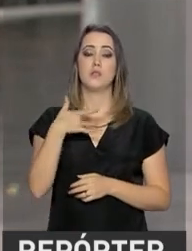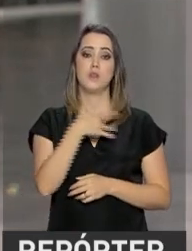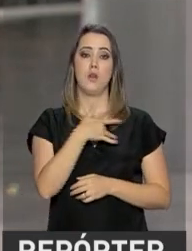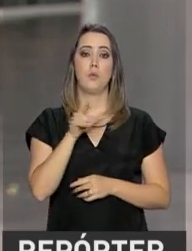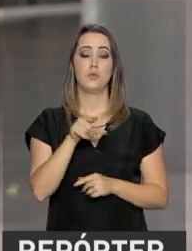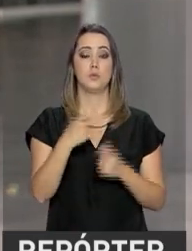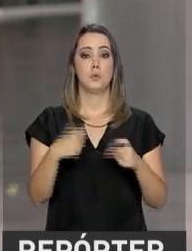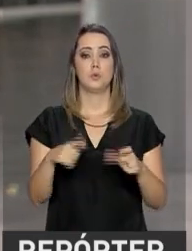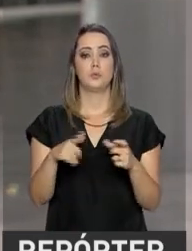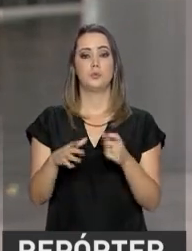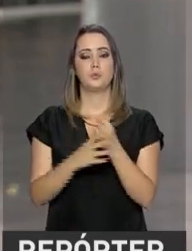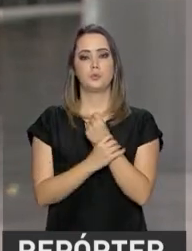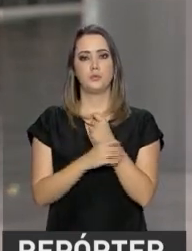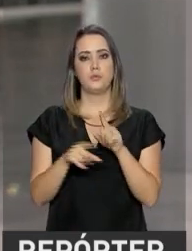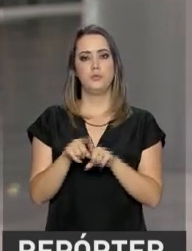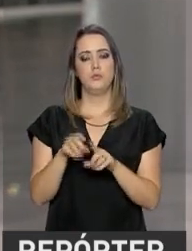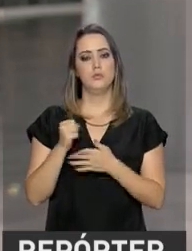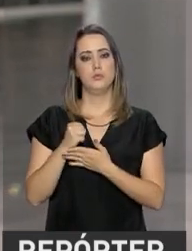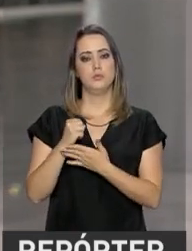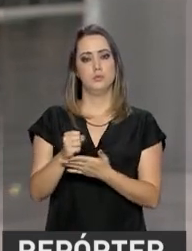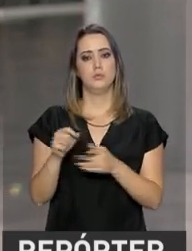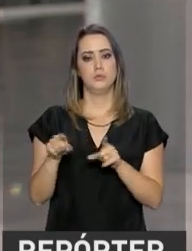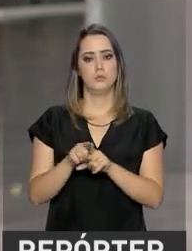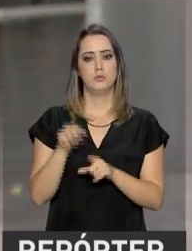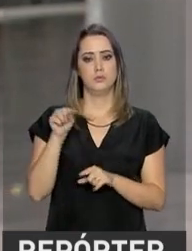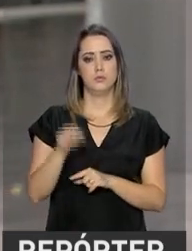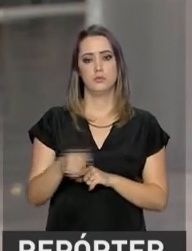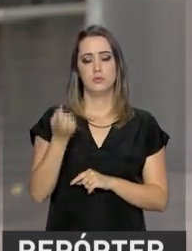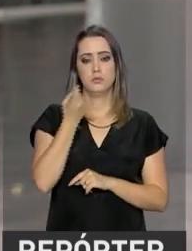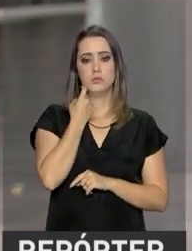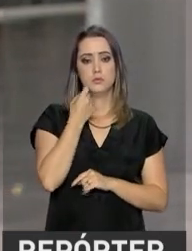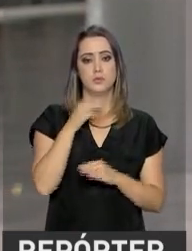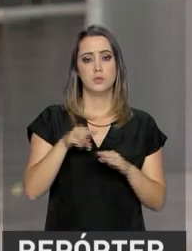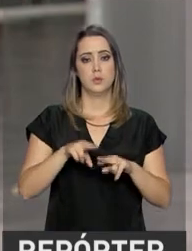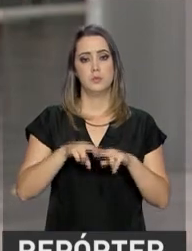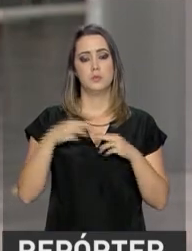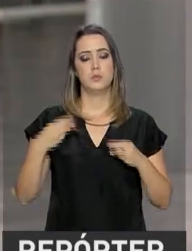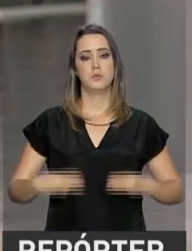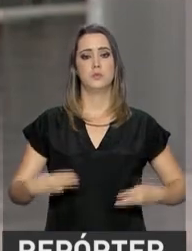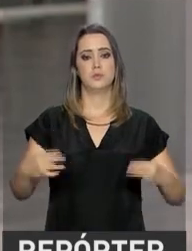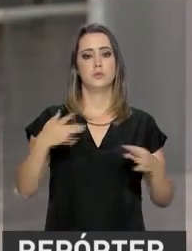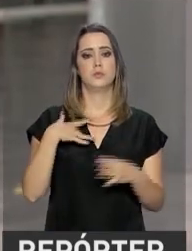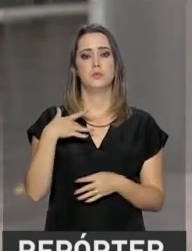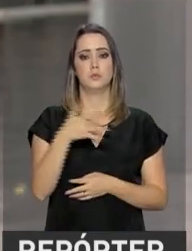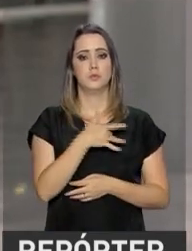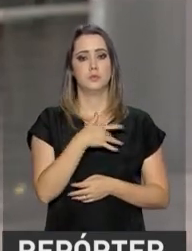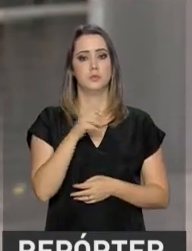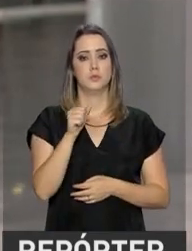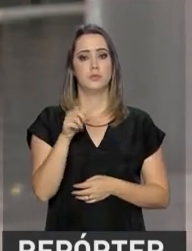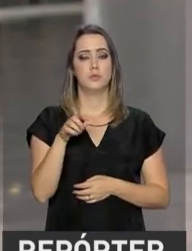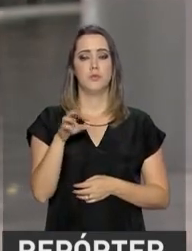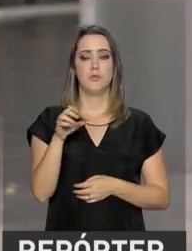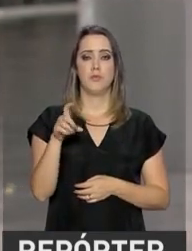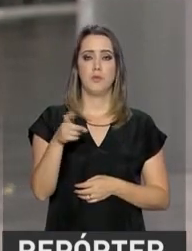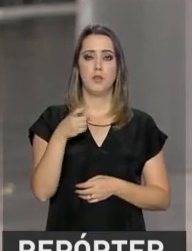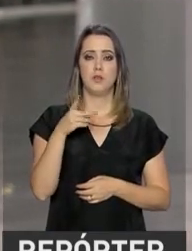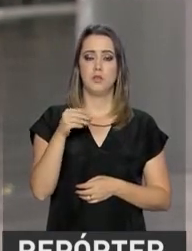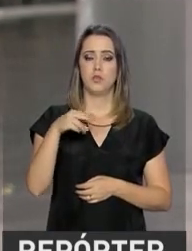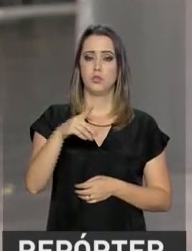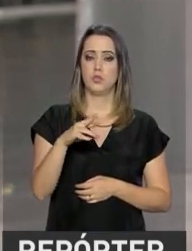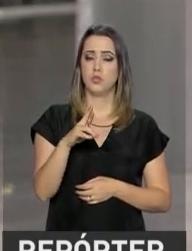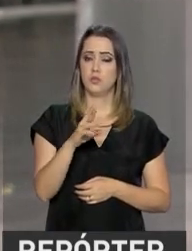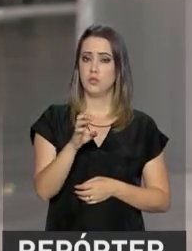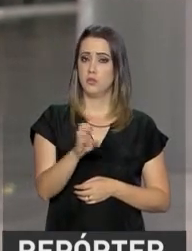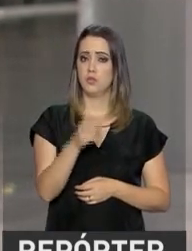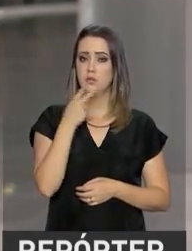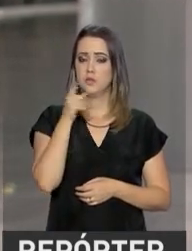a entrega foi feito foi feita portanto nesta sexta feira pelo ministro das cidades alexandre baldy ele garantiu que